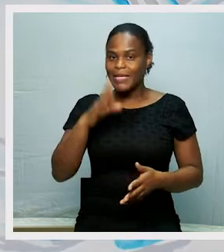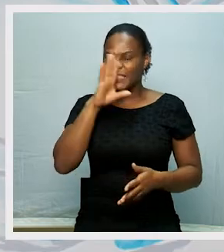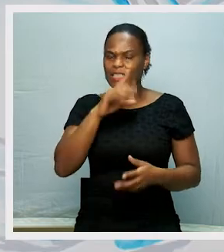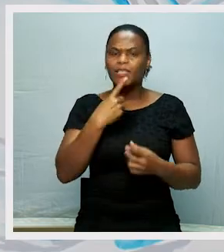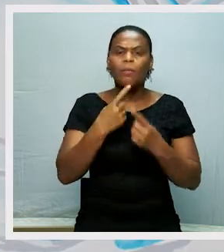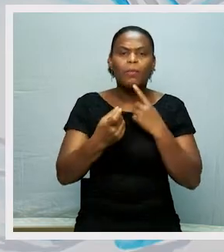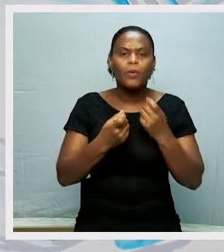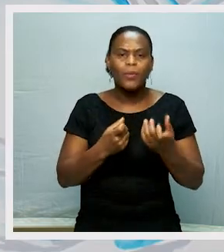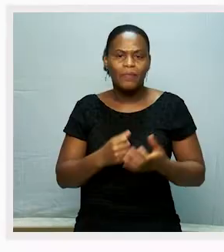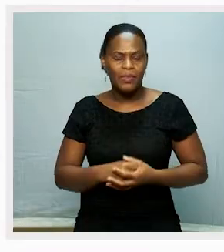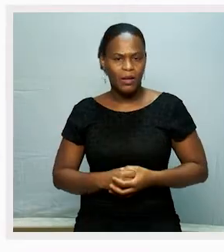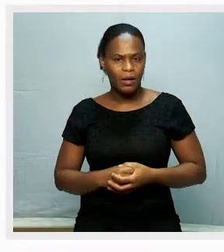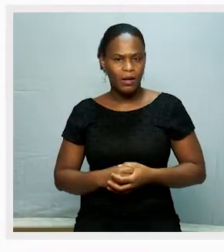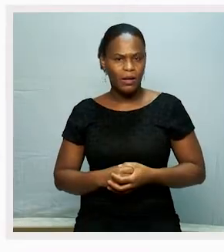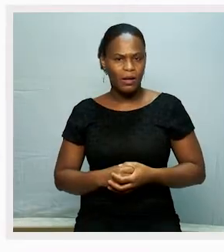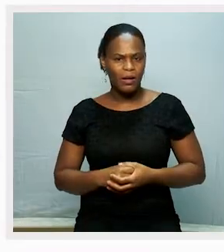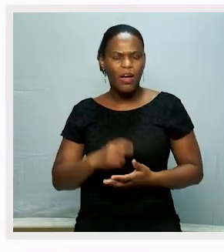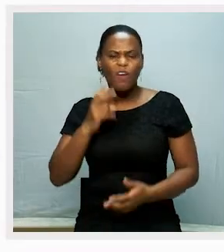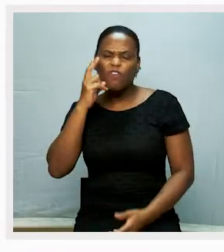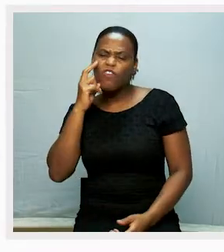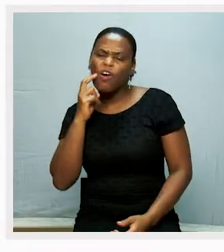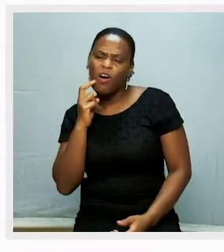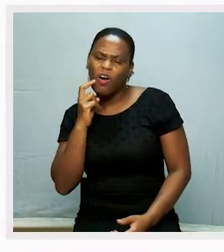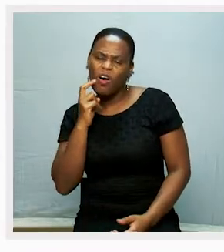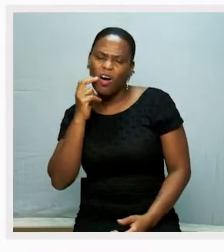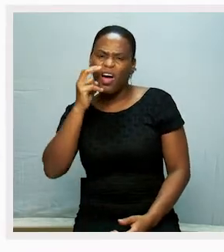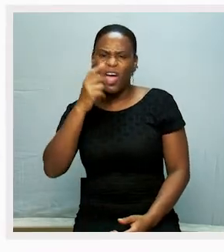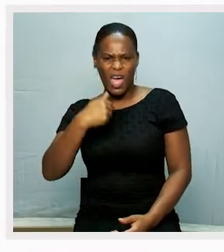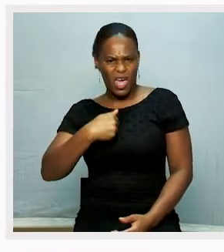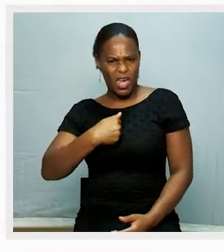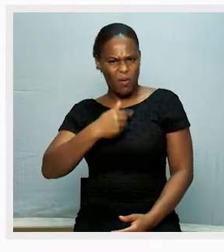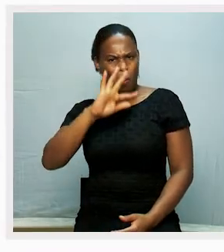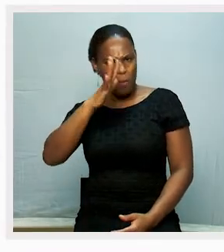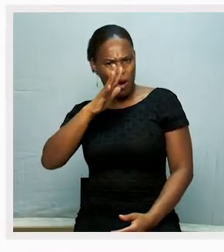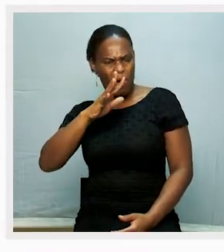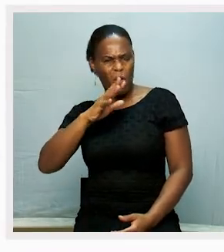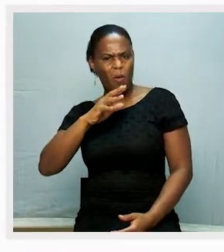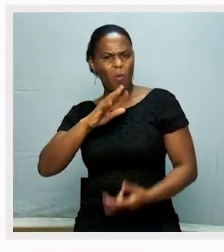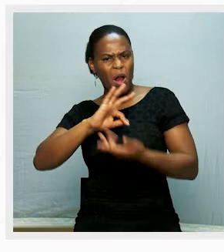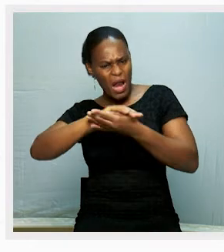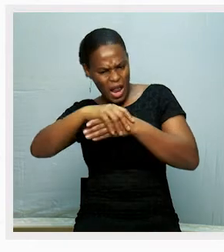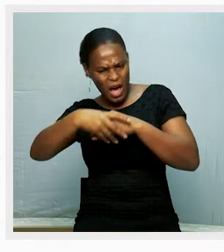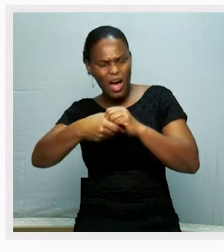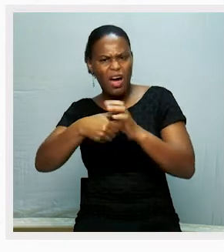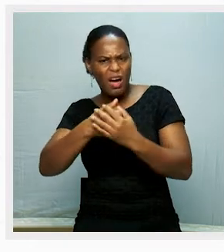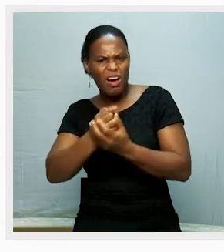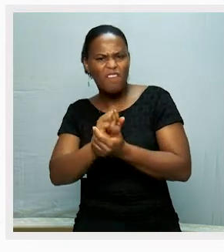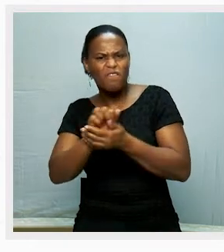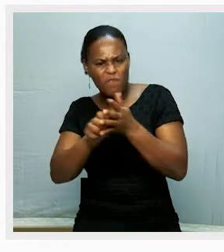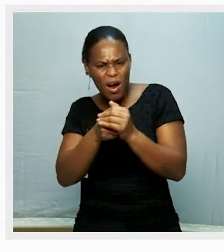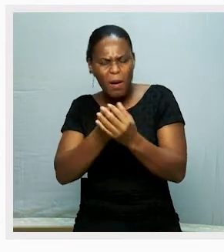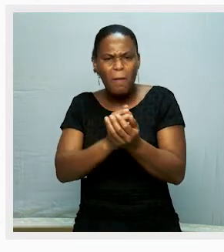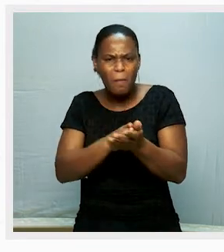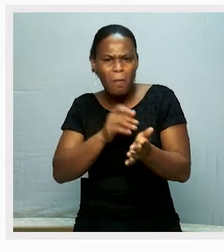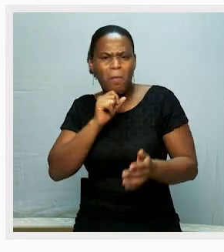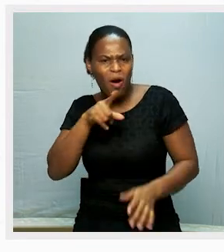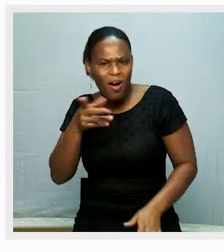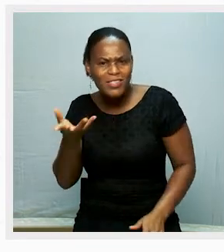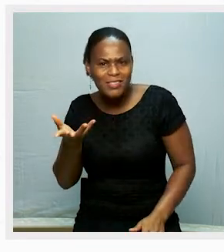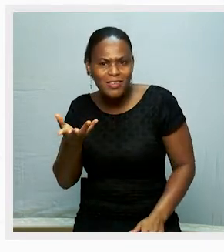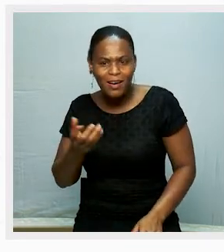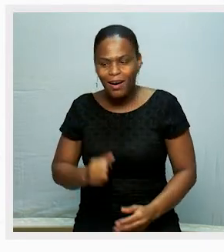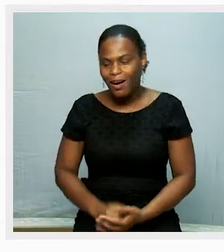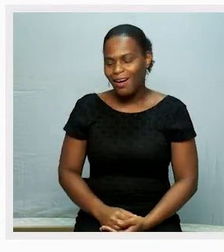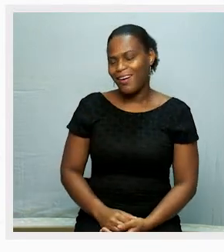se aparecer esta pergunta: eu posso lavar as mãos da avó? E neste momento, a mãe fica, ou a avó fica toda contente